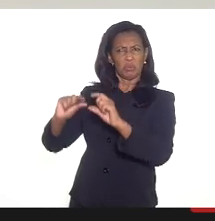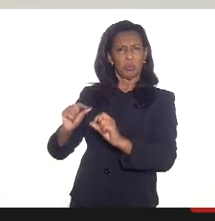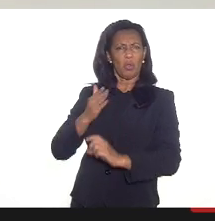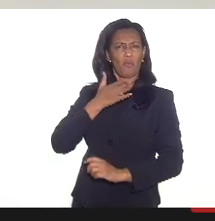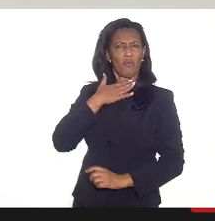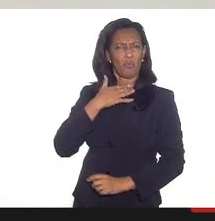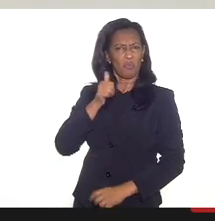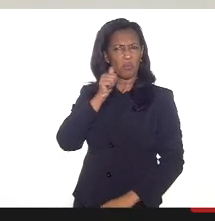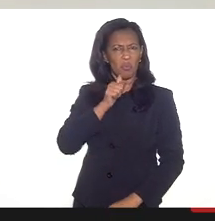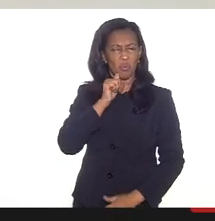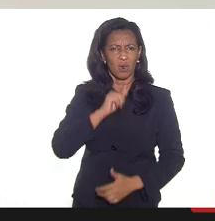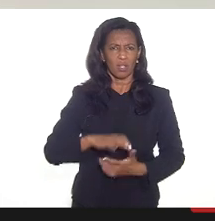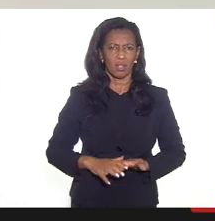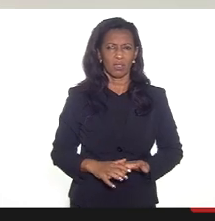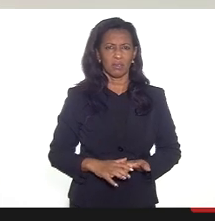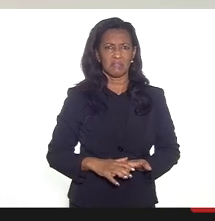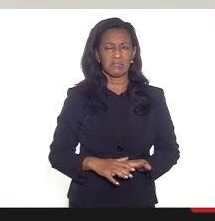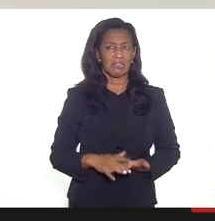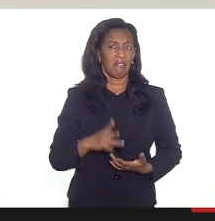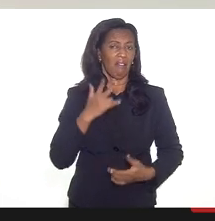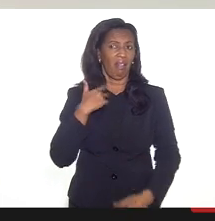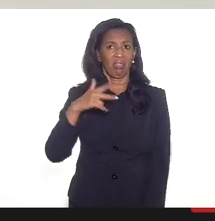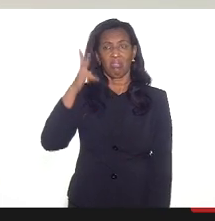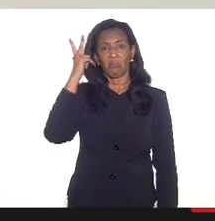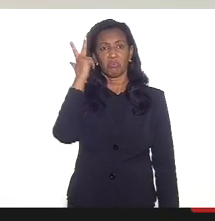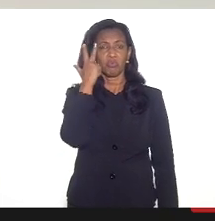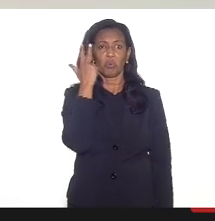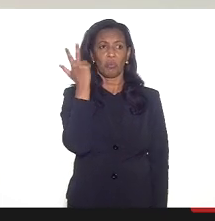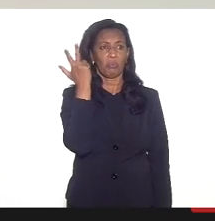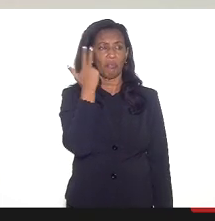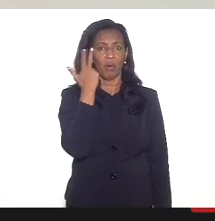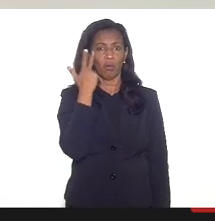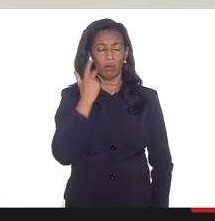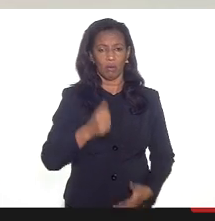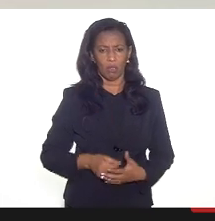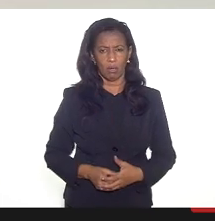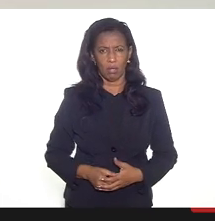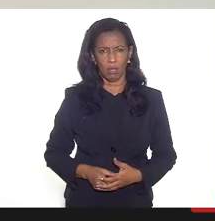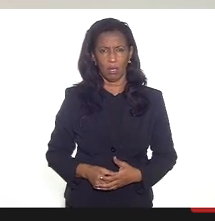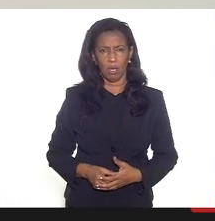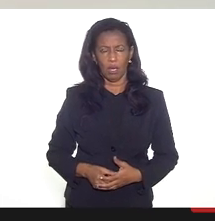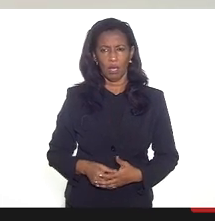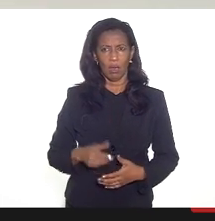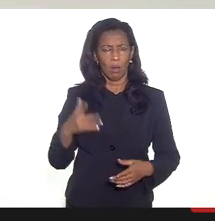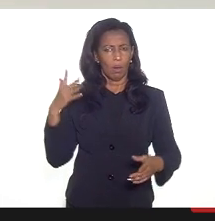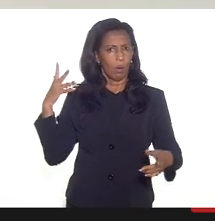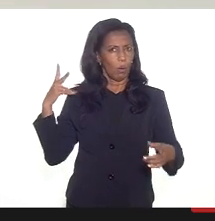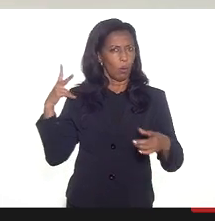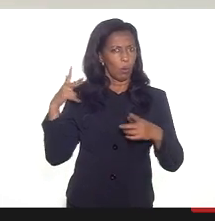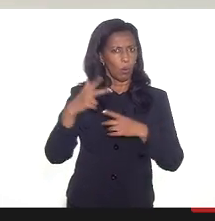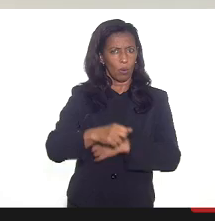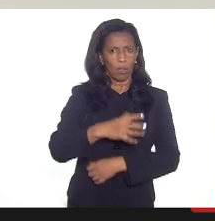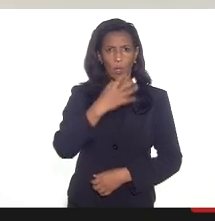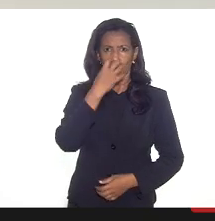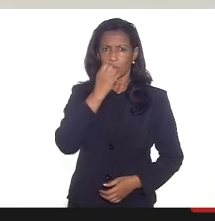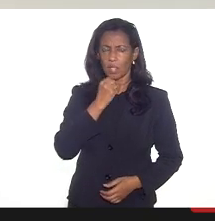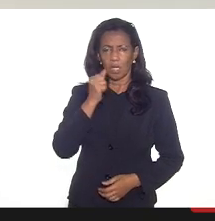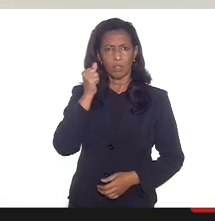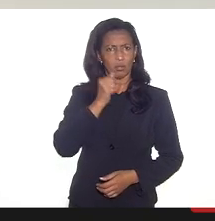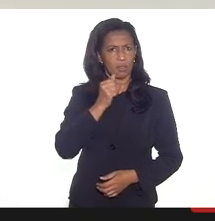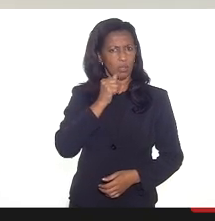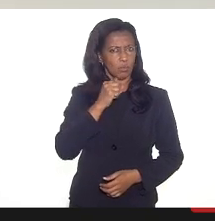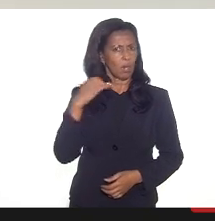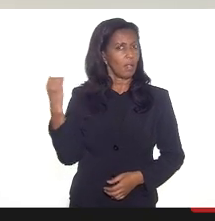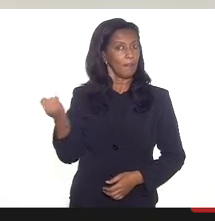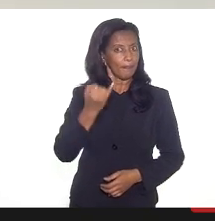das mulheres e normalizando a violência. Romper o silêncio das mulheres é fundamental e a